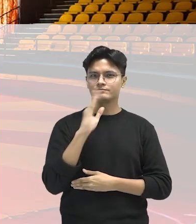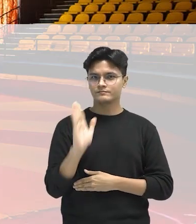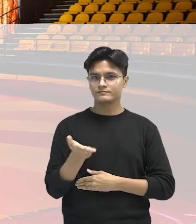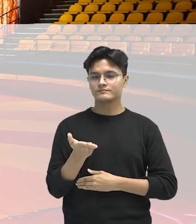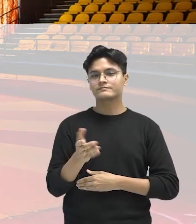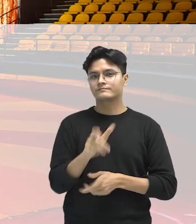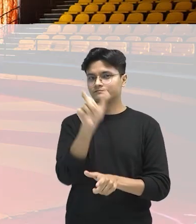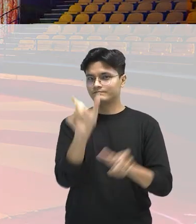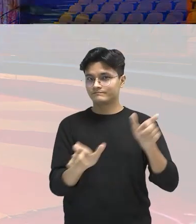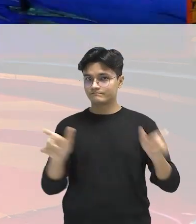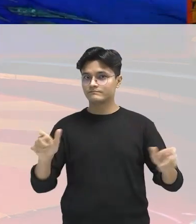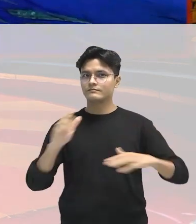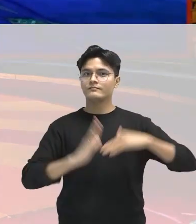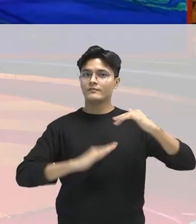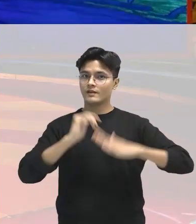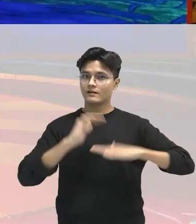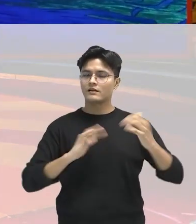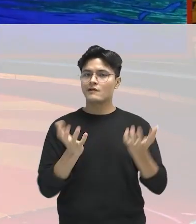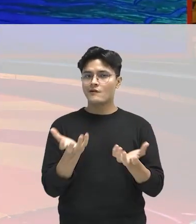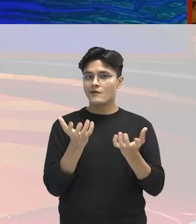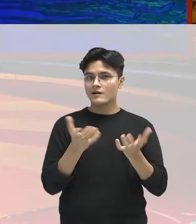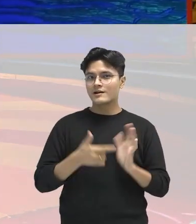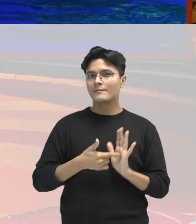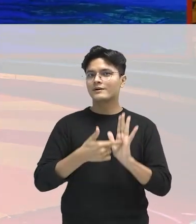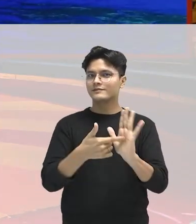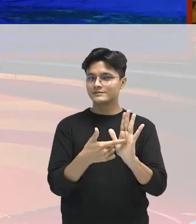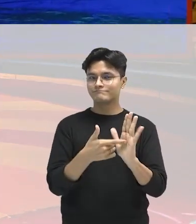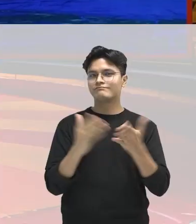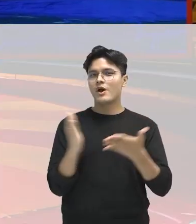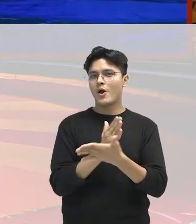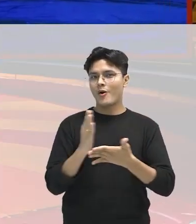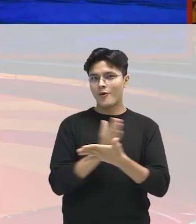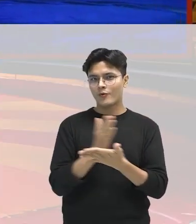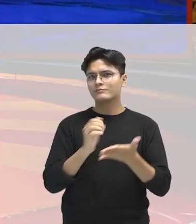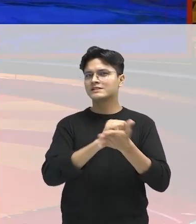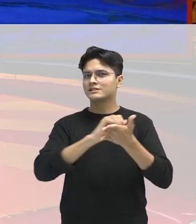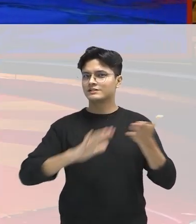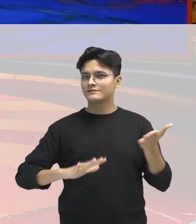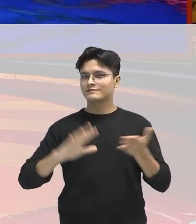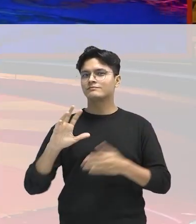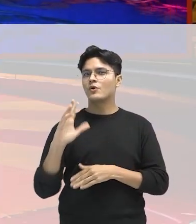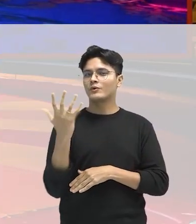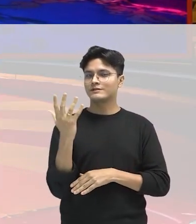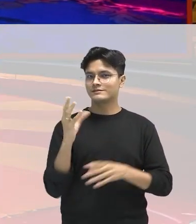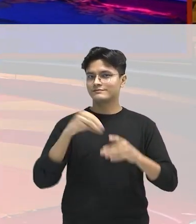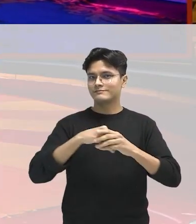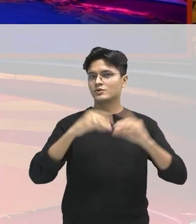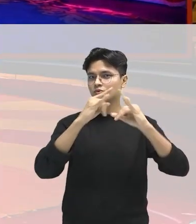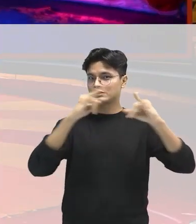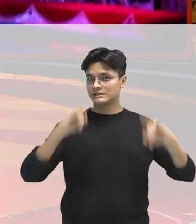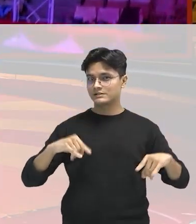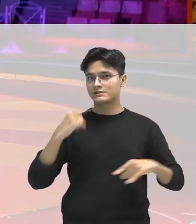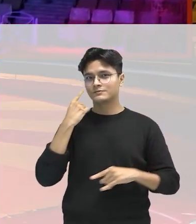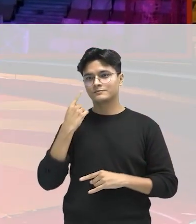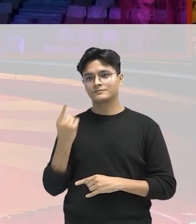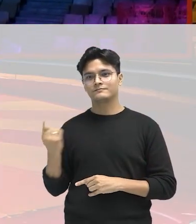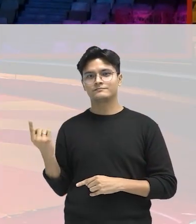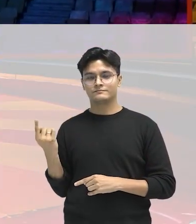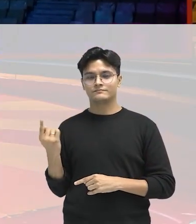esses profissionais, eu quero apresentar para vocês algumas das atividades que eles desenvolvem. Vamos